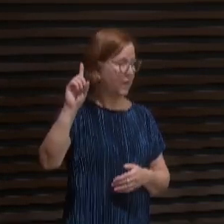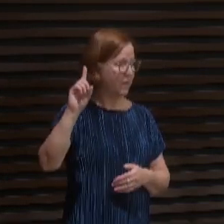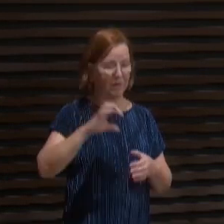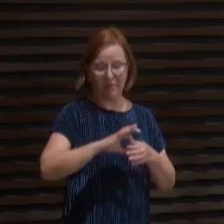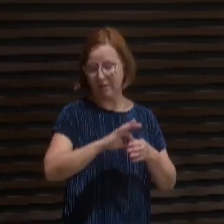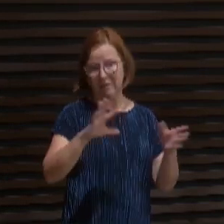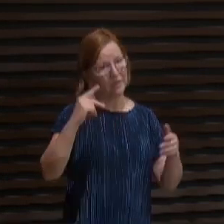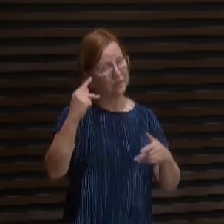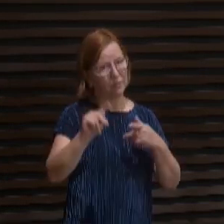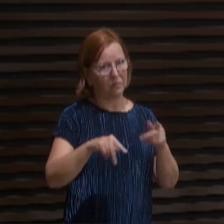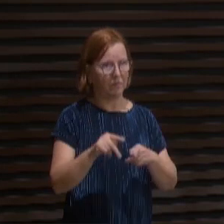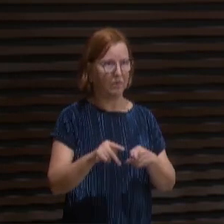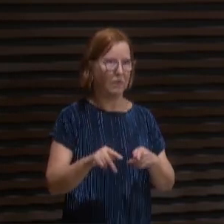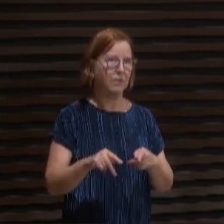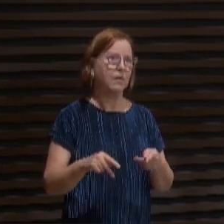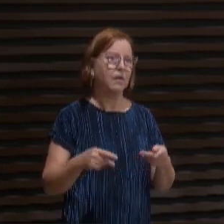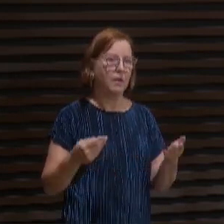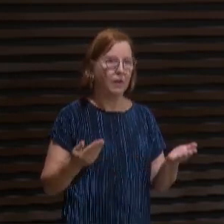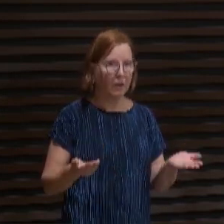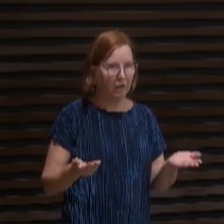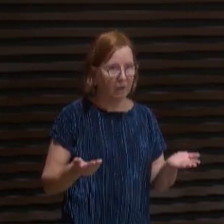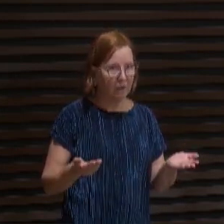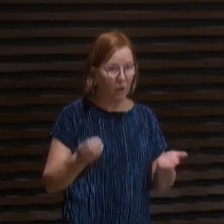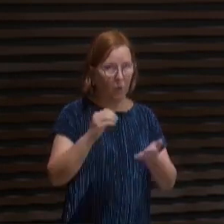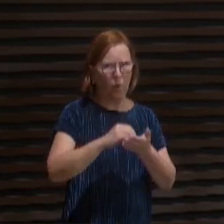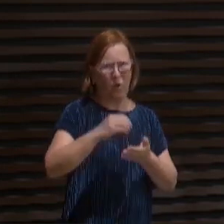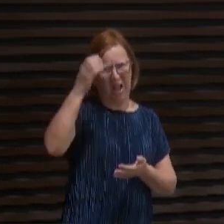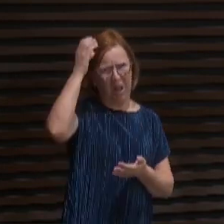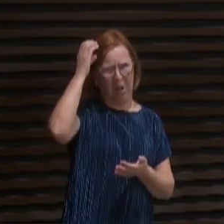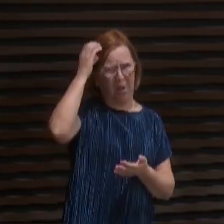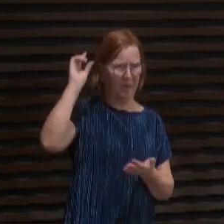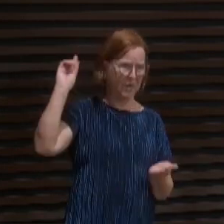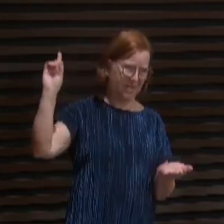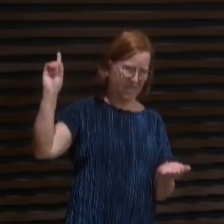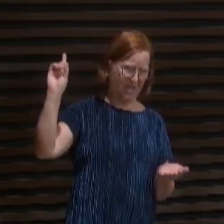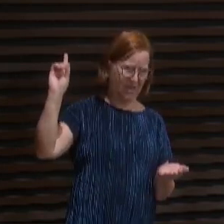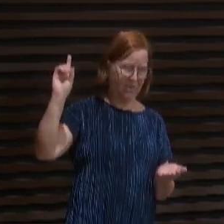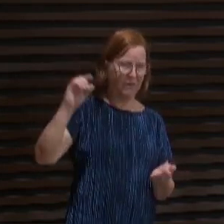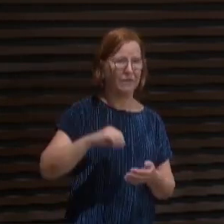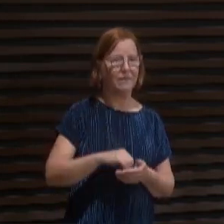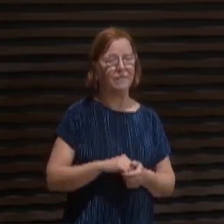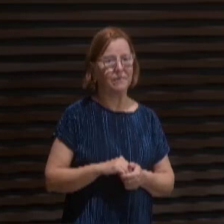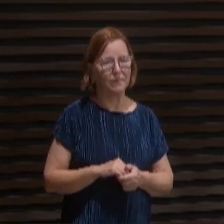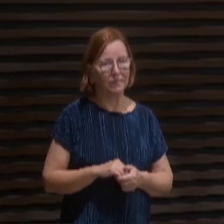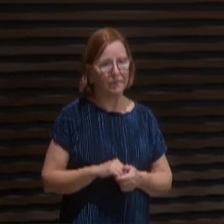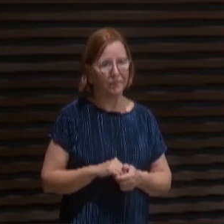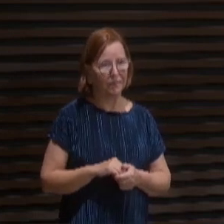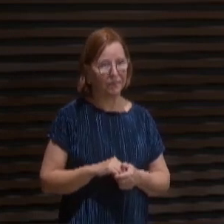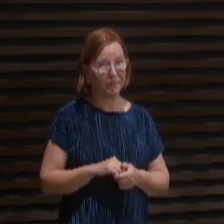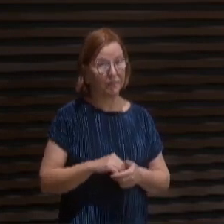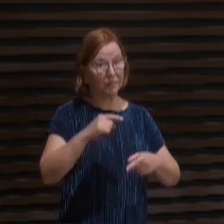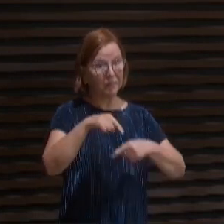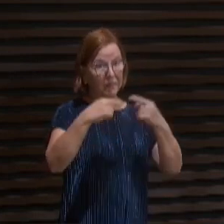povo. Ele ainda bota a culpa em Deus. O Senhor me botou nessa enrascada, eu já falei. Esse aqui é depois que